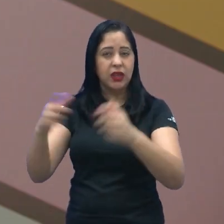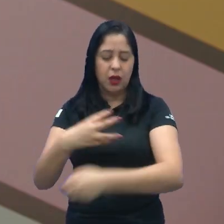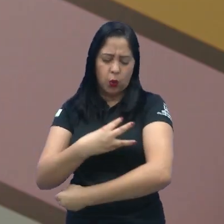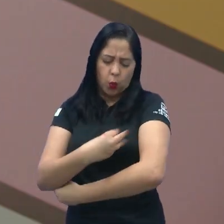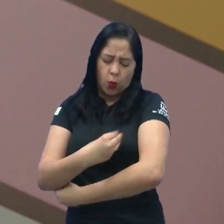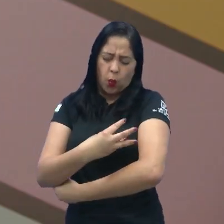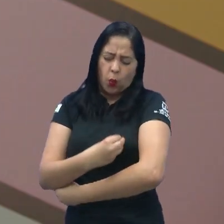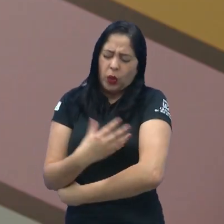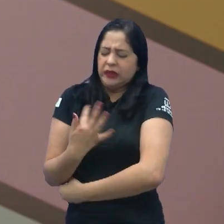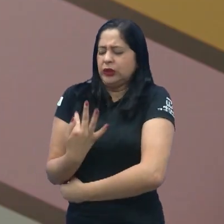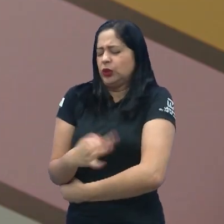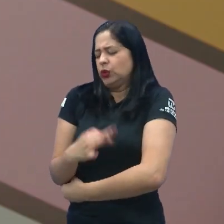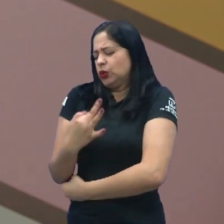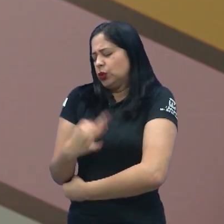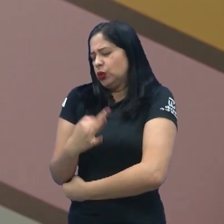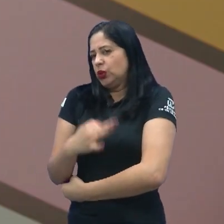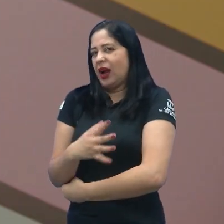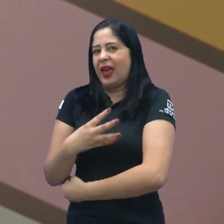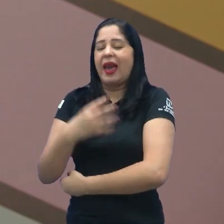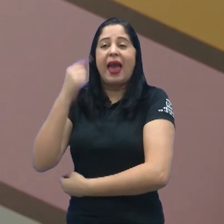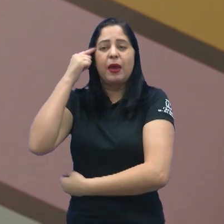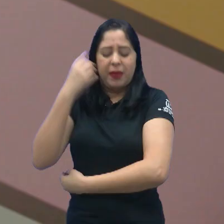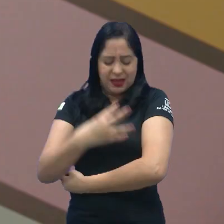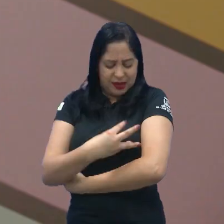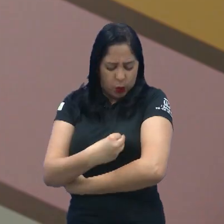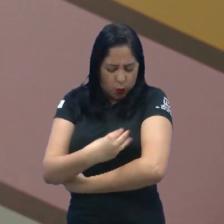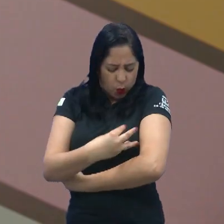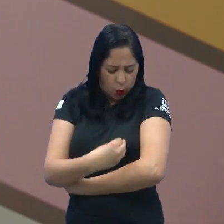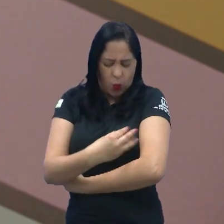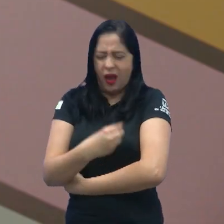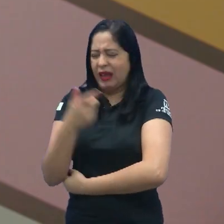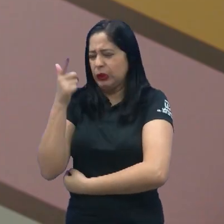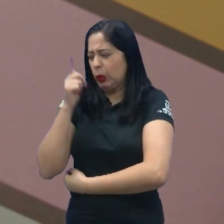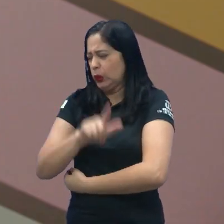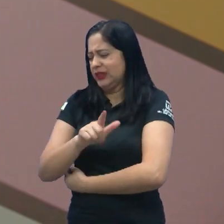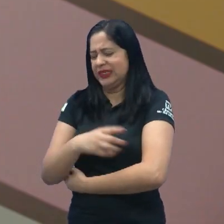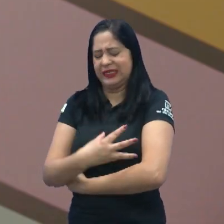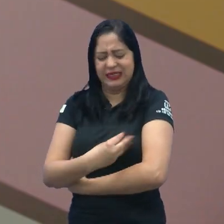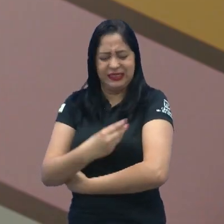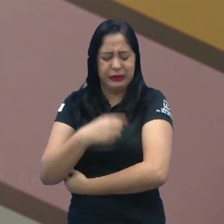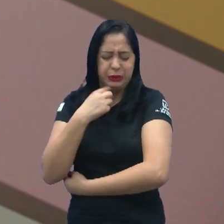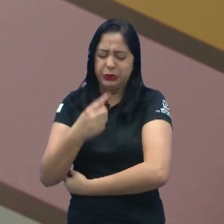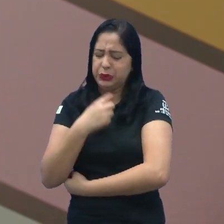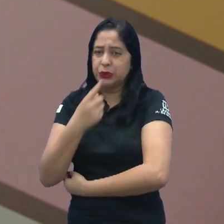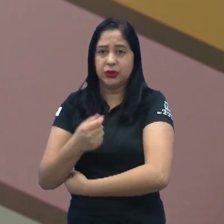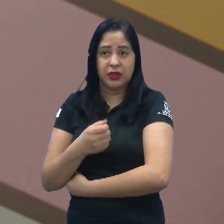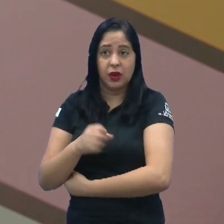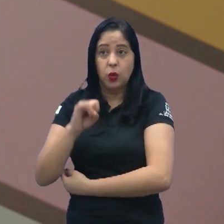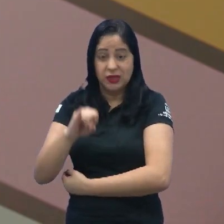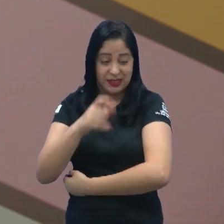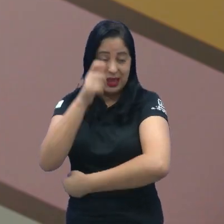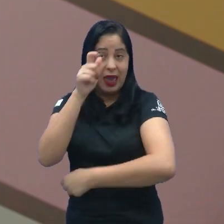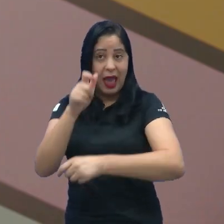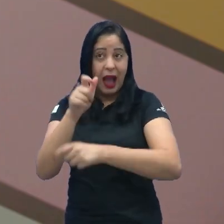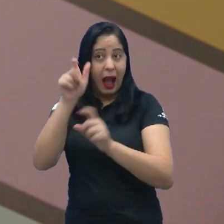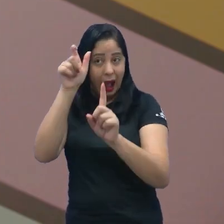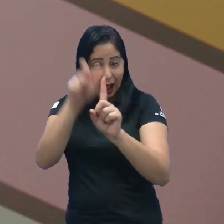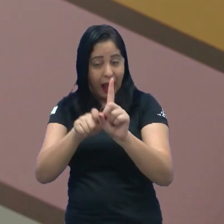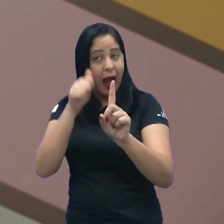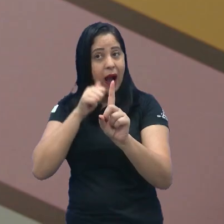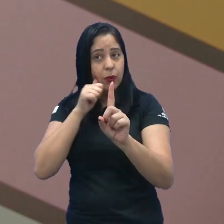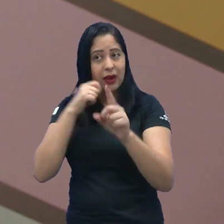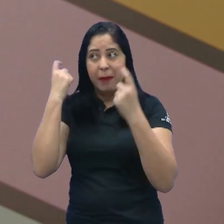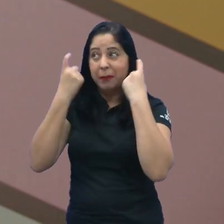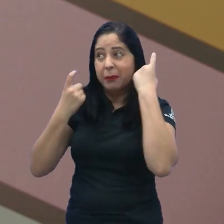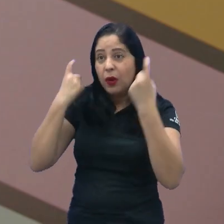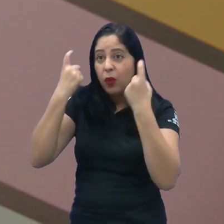Ficam com receio, meu leite não está descendo. E a gente sabe que a preocupação, o estresse, a ansiedade dificultam todo esse processo. Então é importante